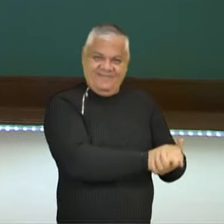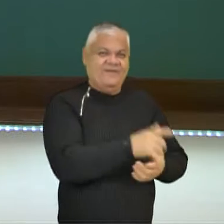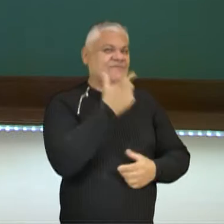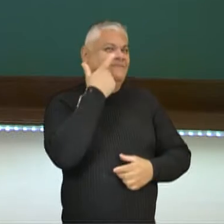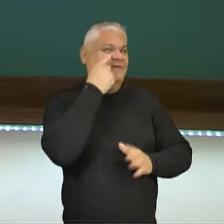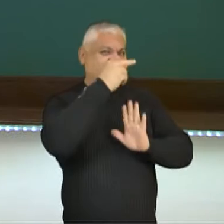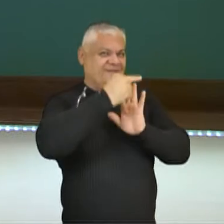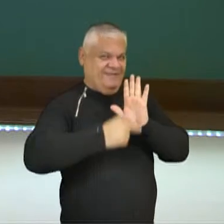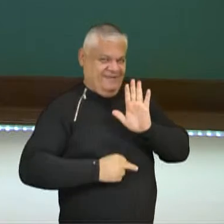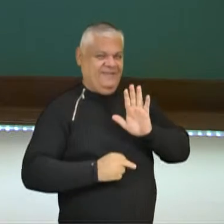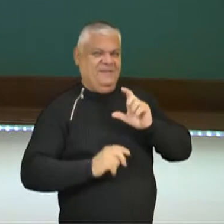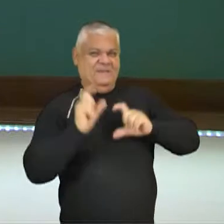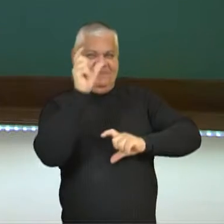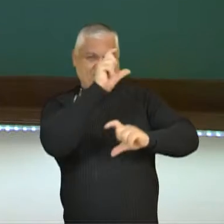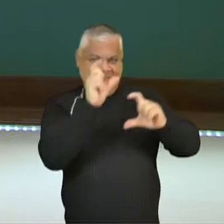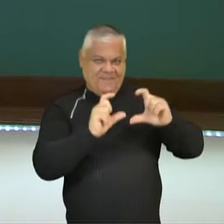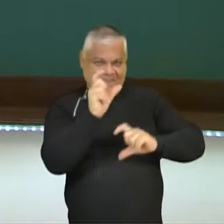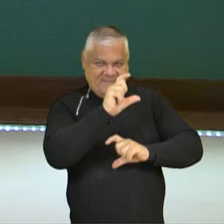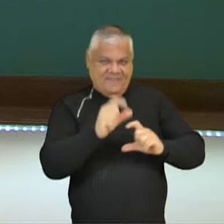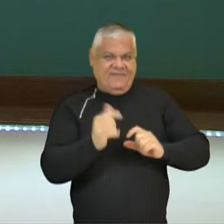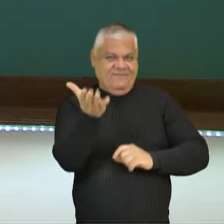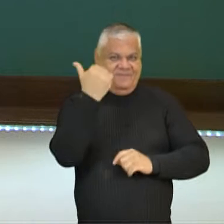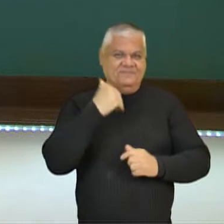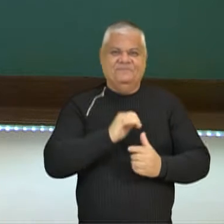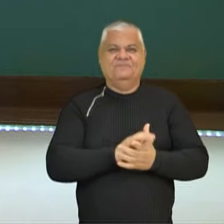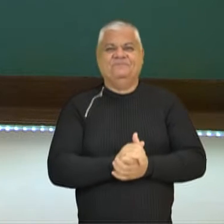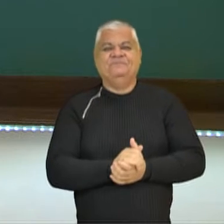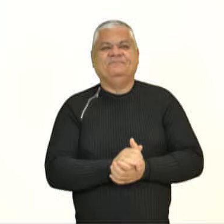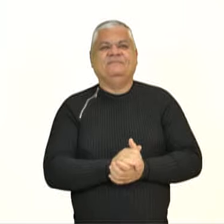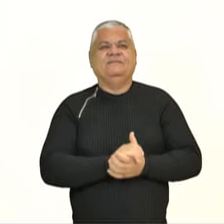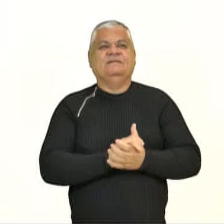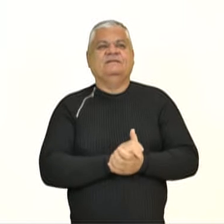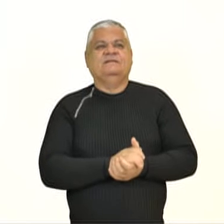Vamos ler alguns fragmentos dessa peça? Vamos lá?